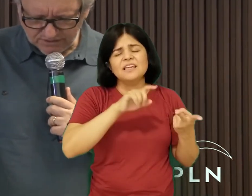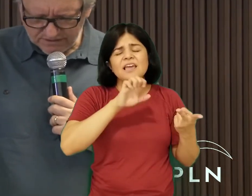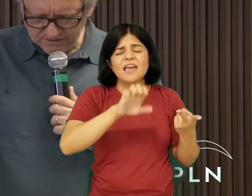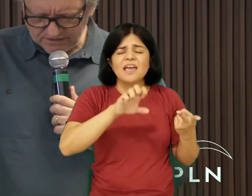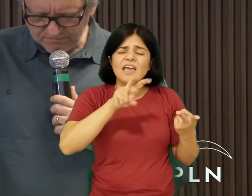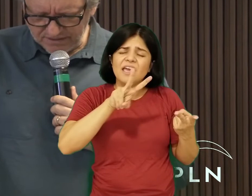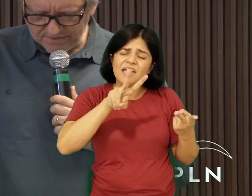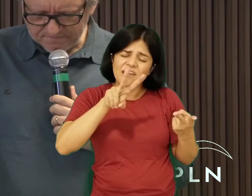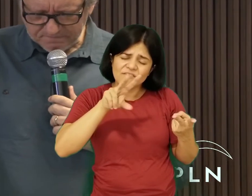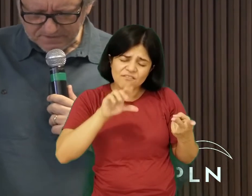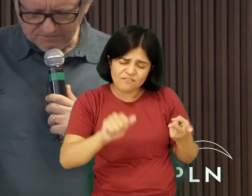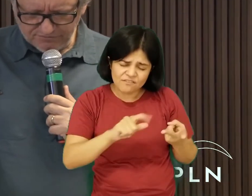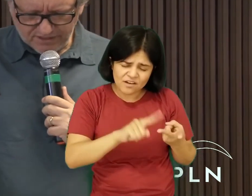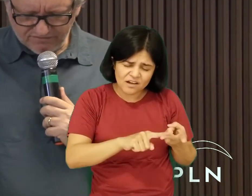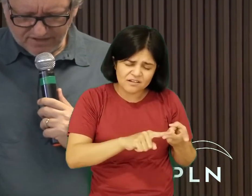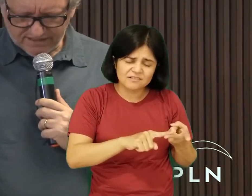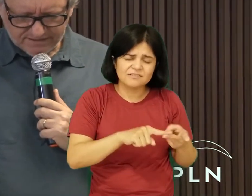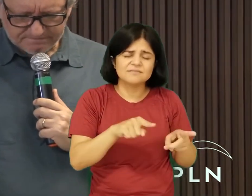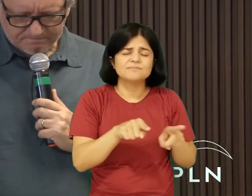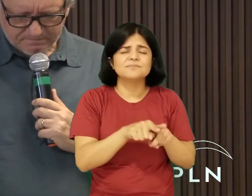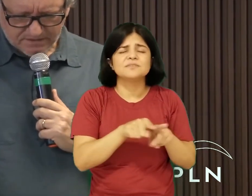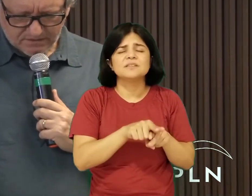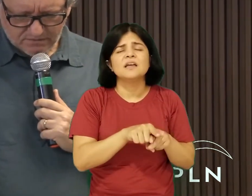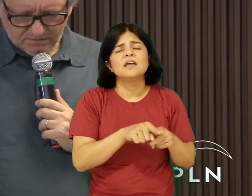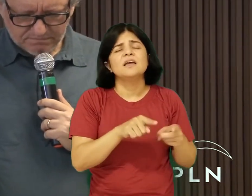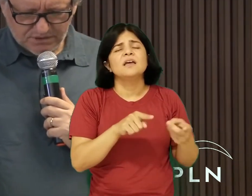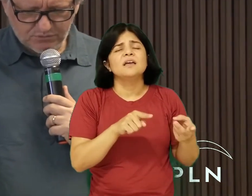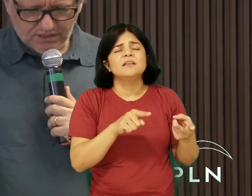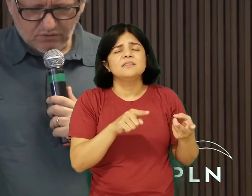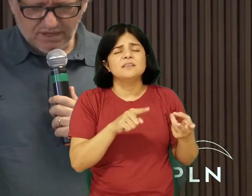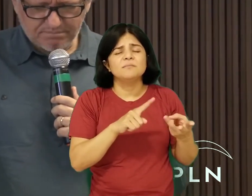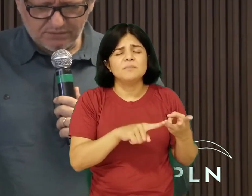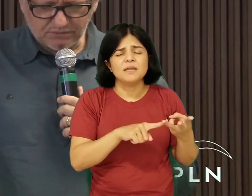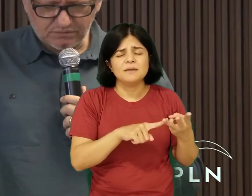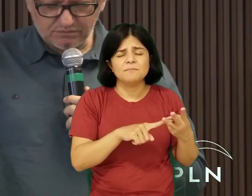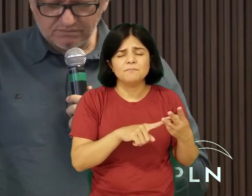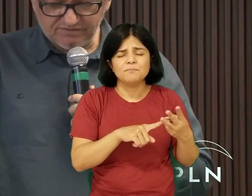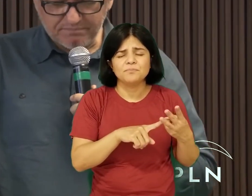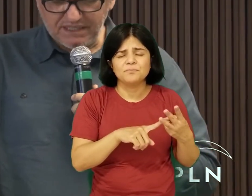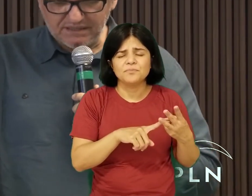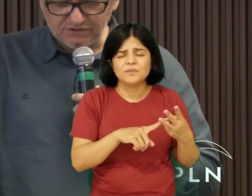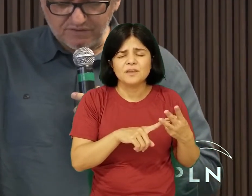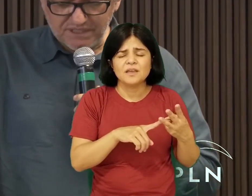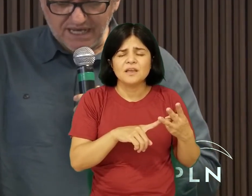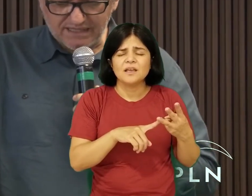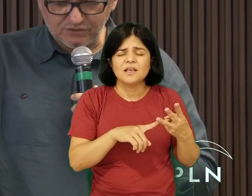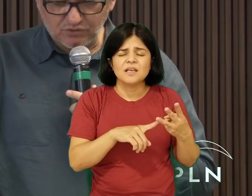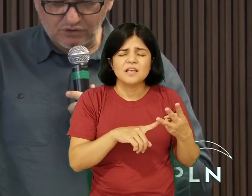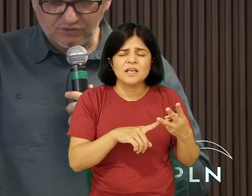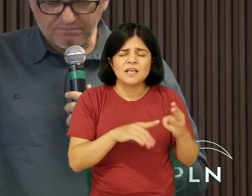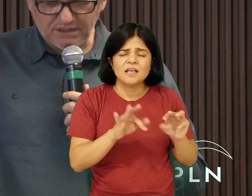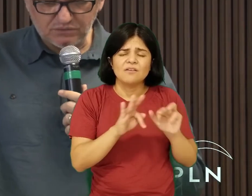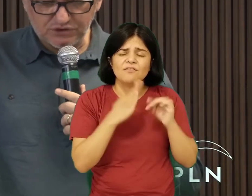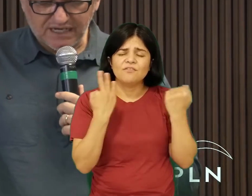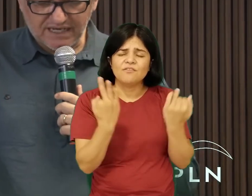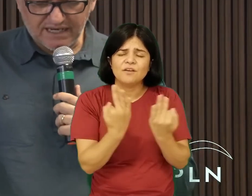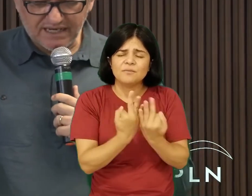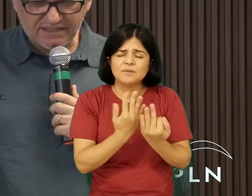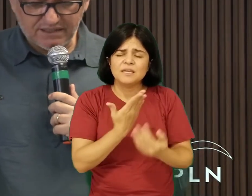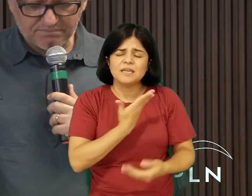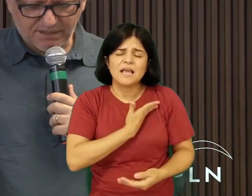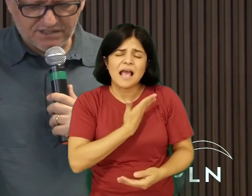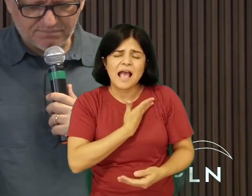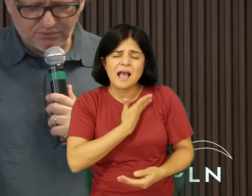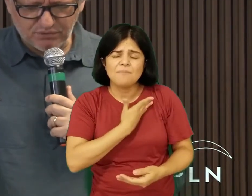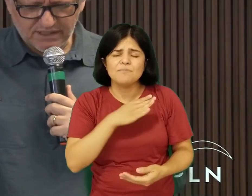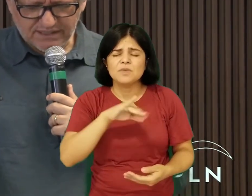Carlos, que também foi levada. Pedimos agora os familiares do nosso amigo Jacaré,